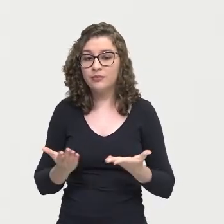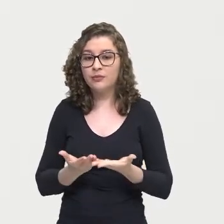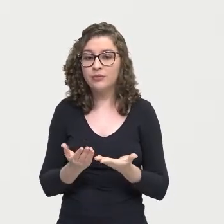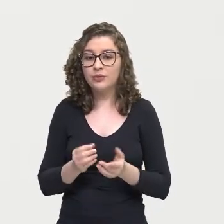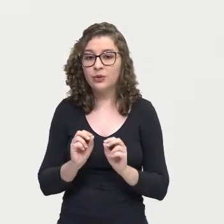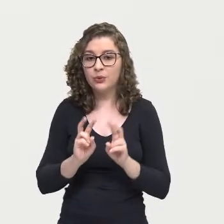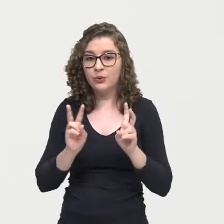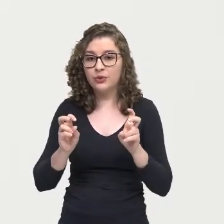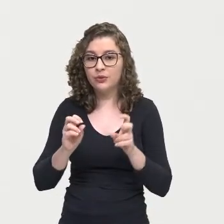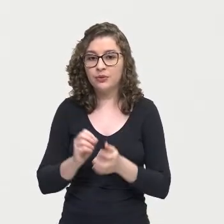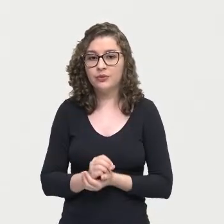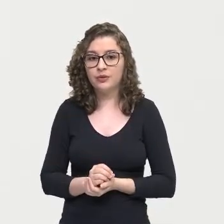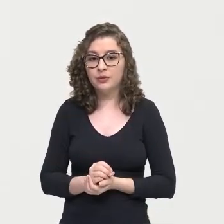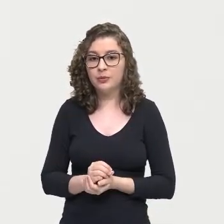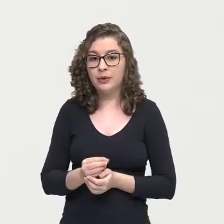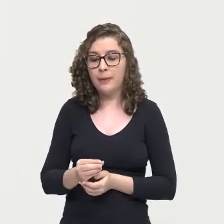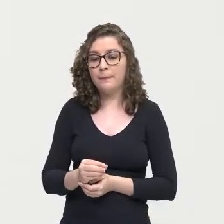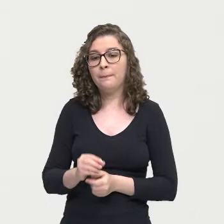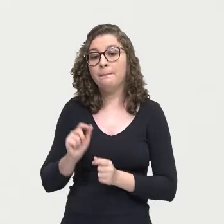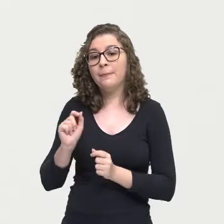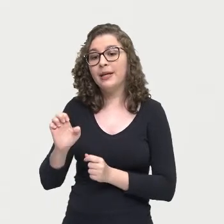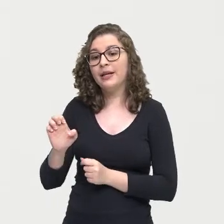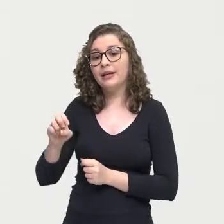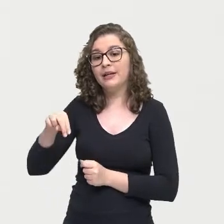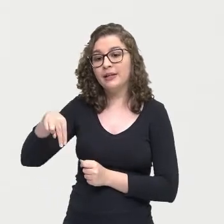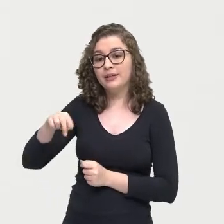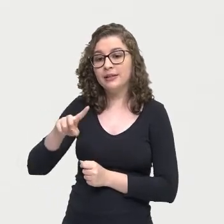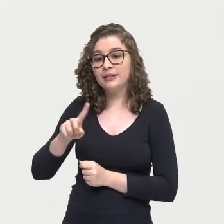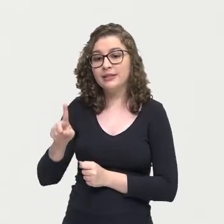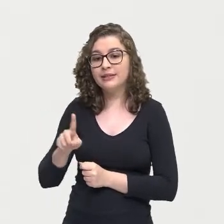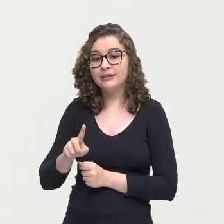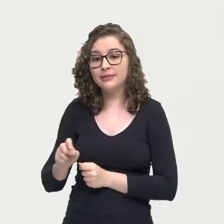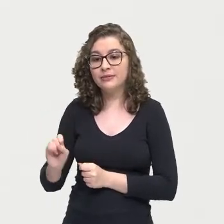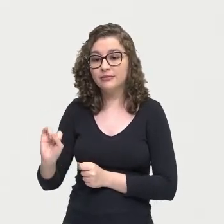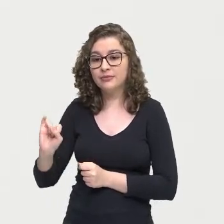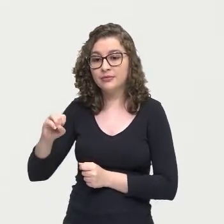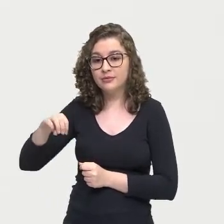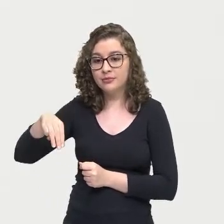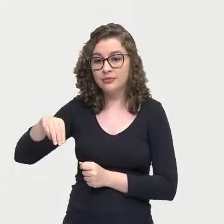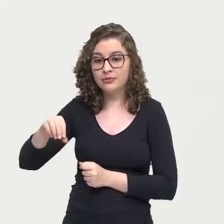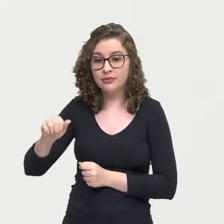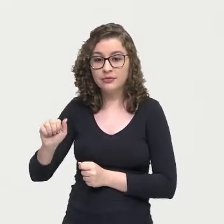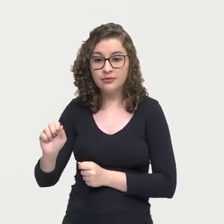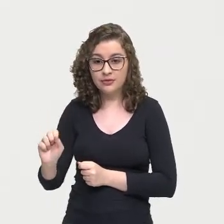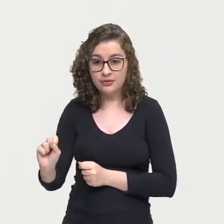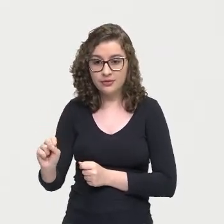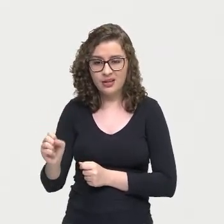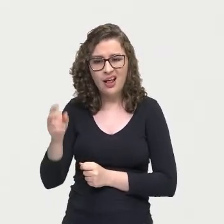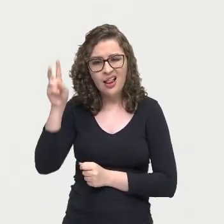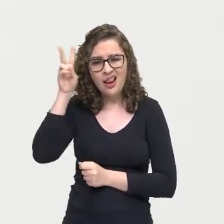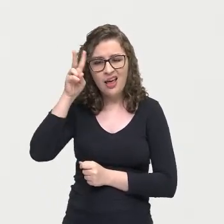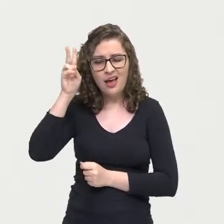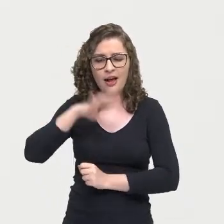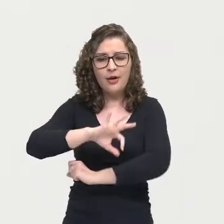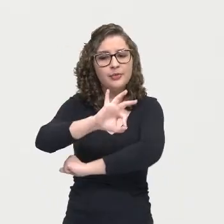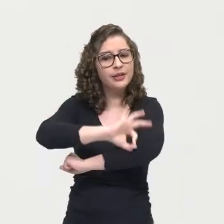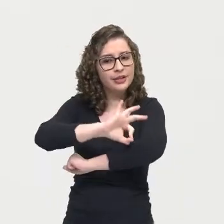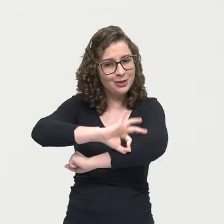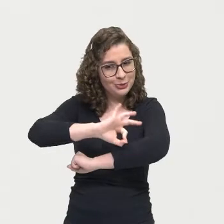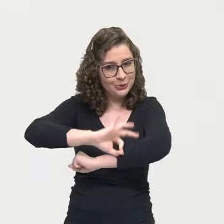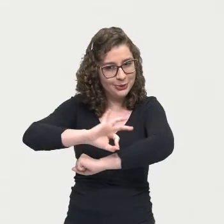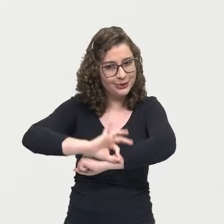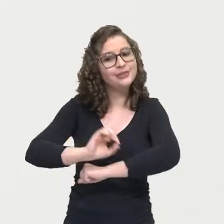dos catalisadores biológicos, que são as enzimas, famosas enzimas lá da biologia,